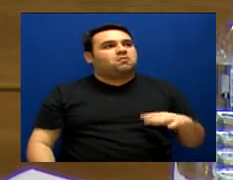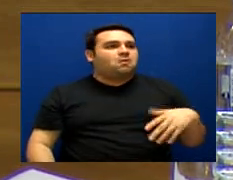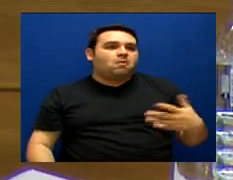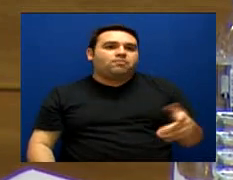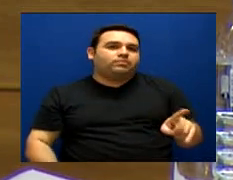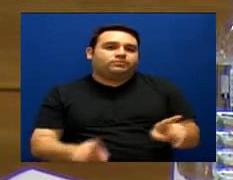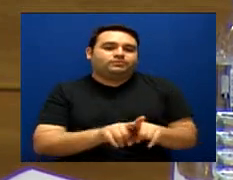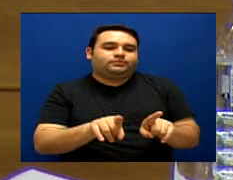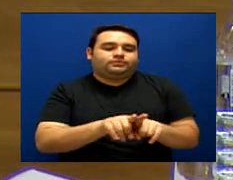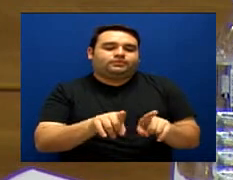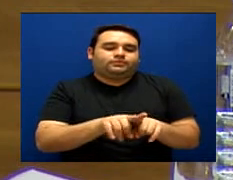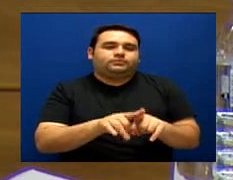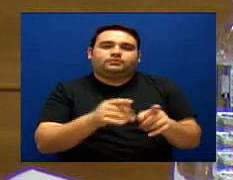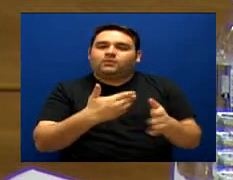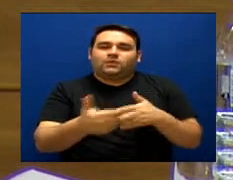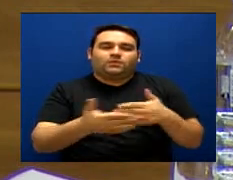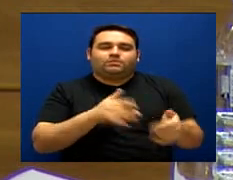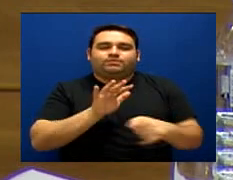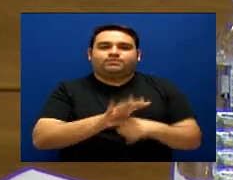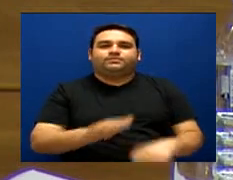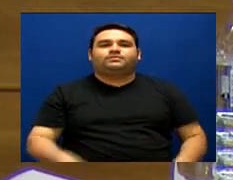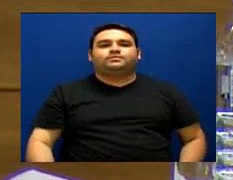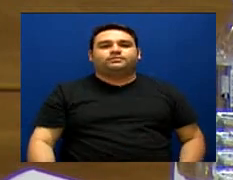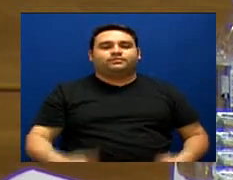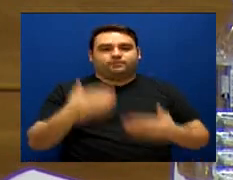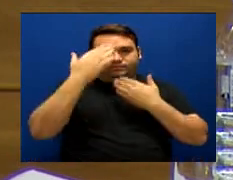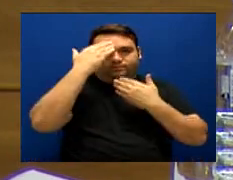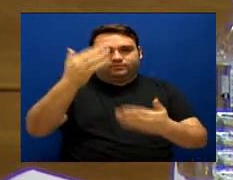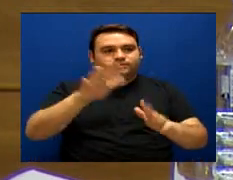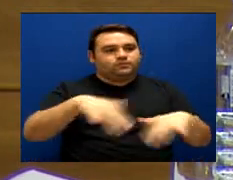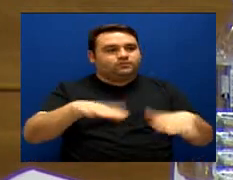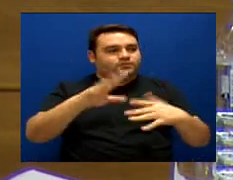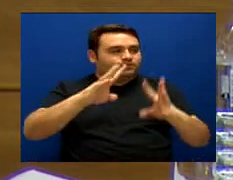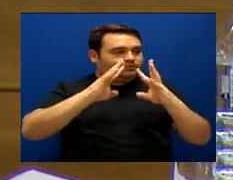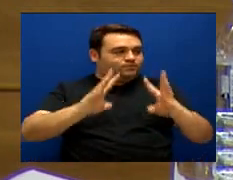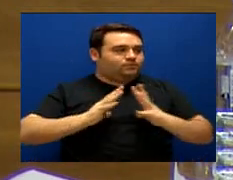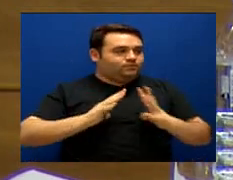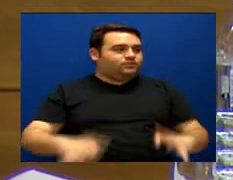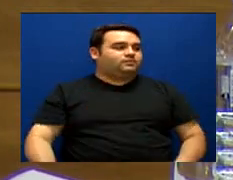até mesmo o que a gente puder. Obrigada a todos pela atenção.